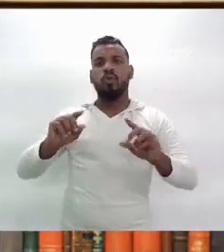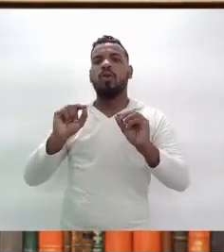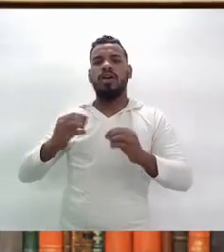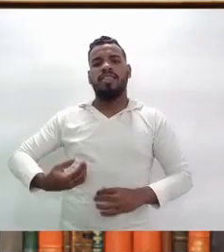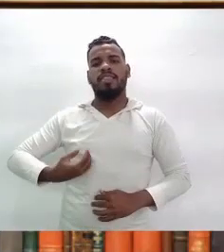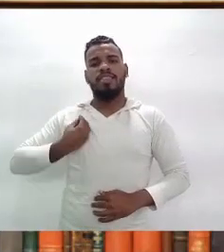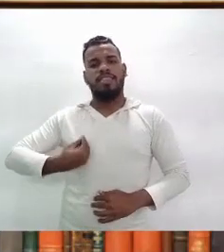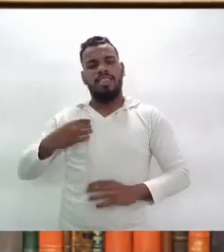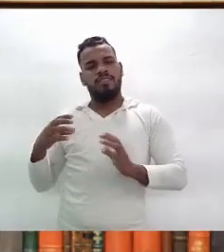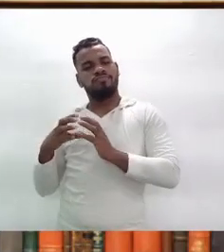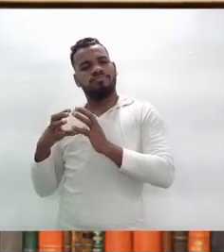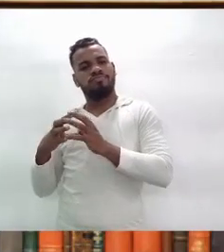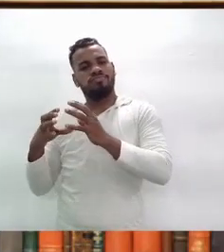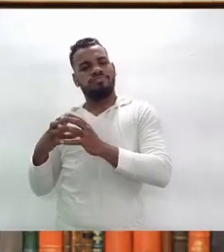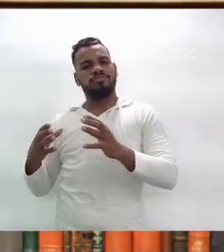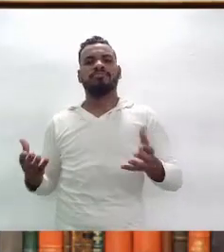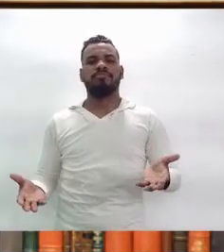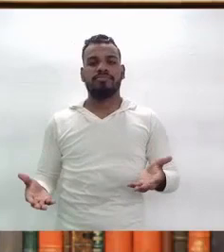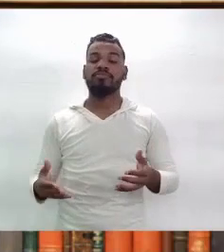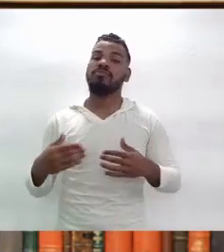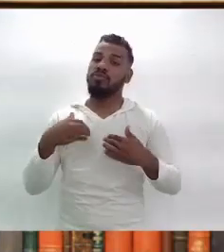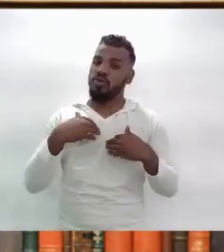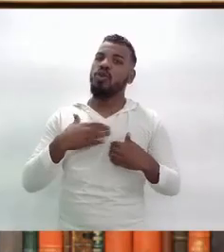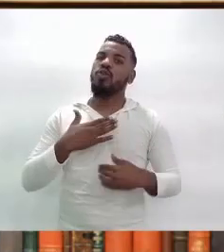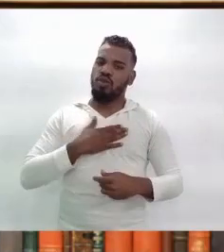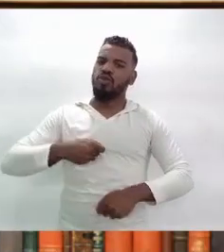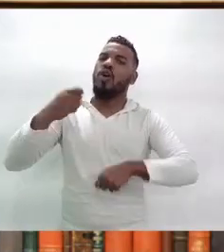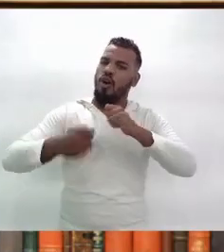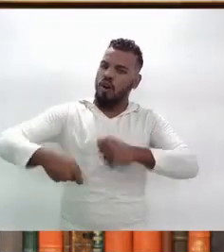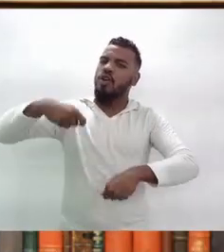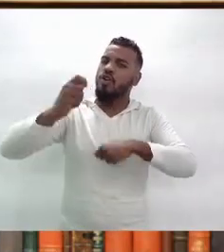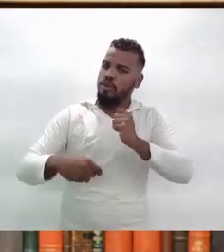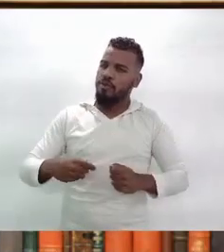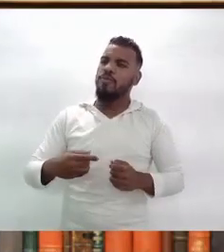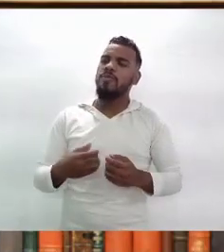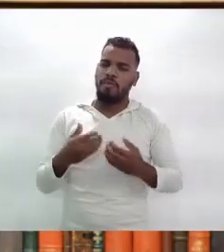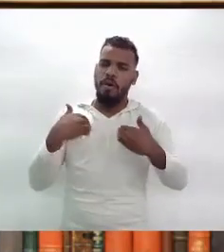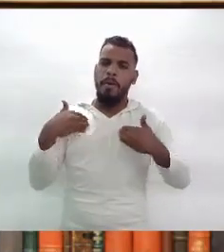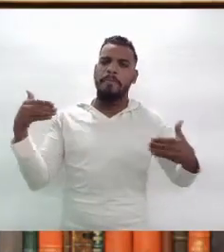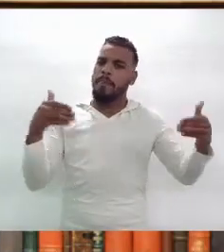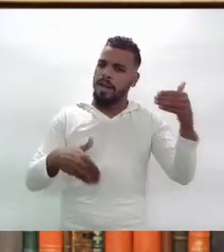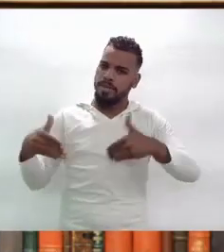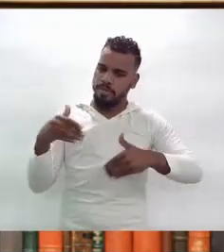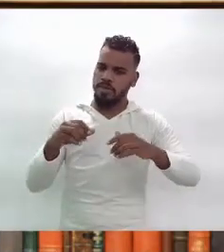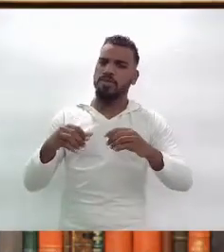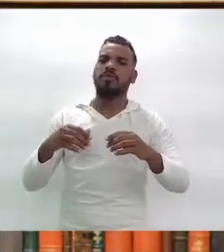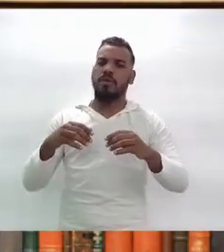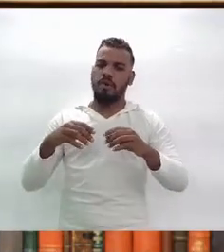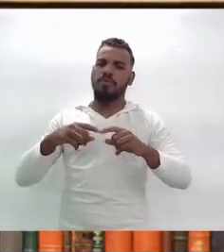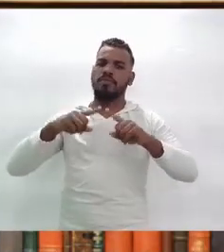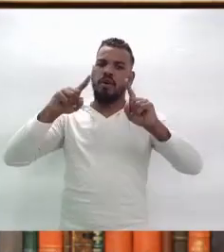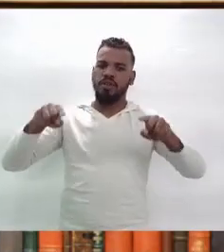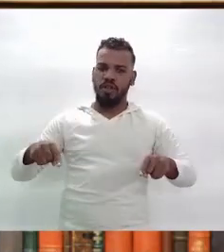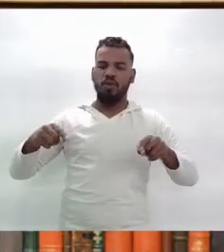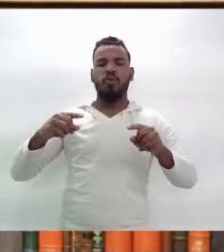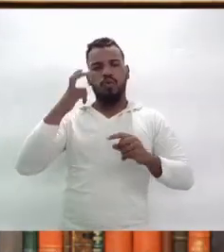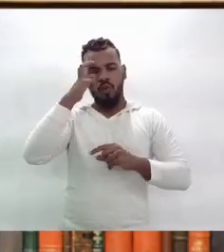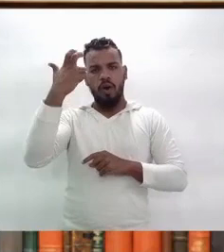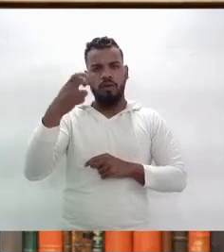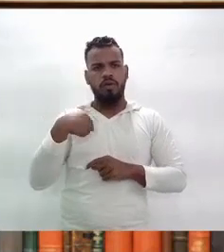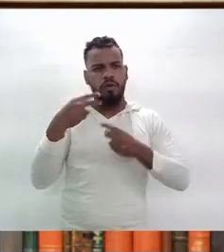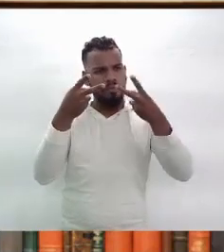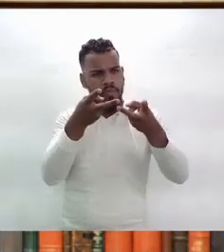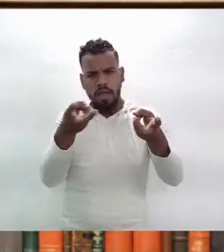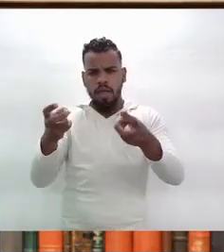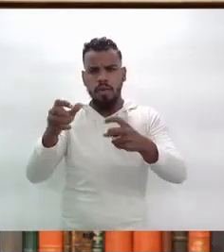do maracatu. Então, eu toco maracatu, eu participo de projeto cultural, eu vejo essa mudança